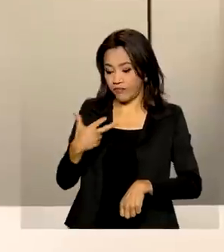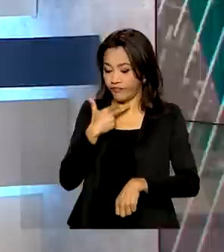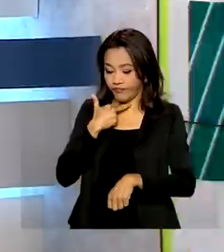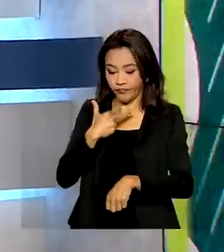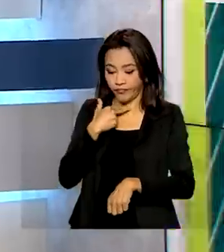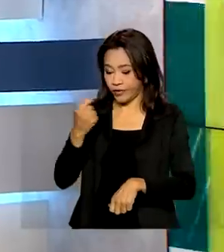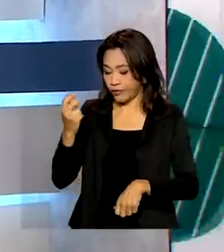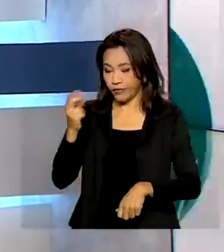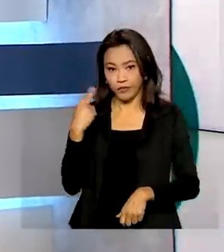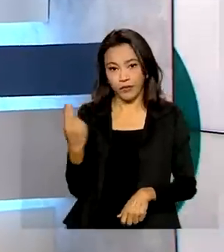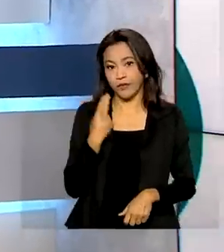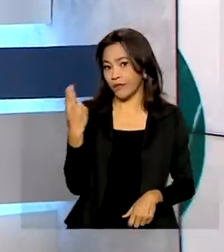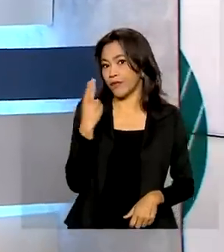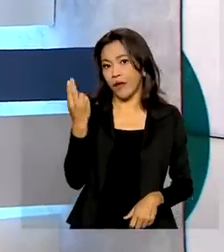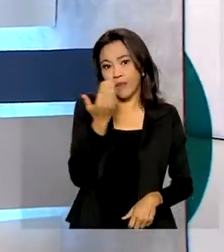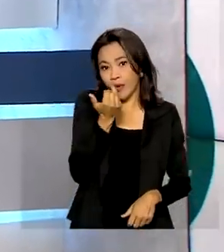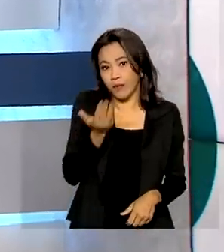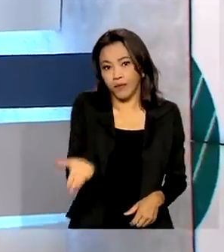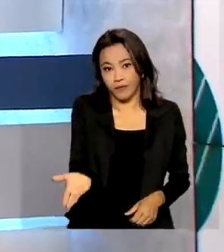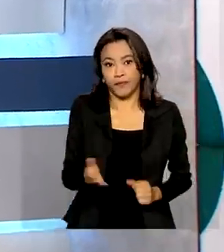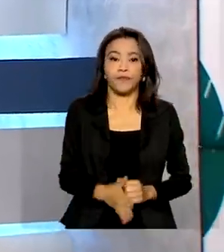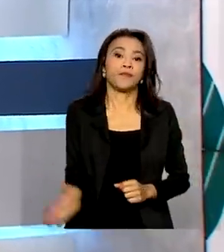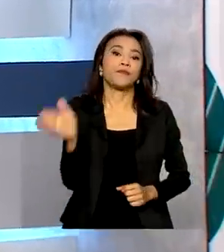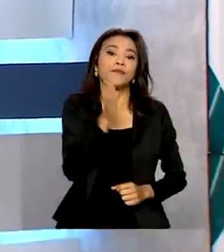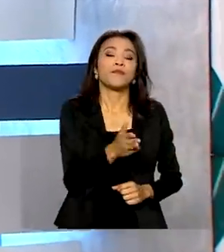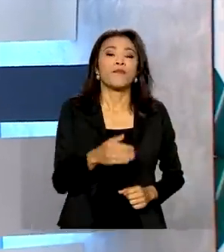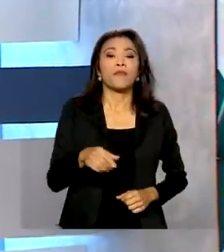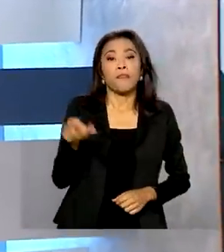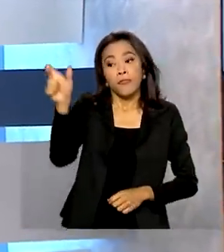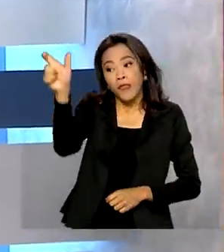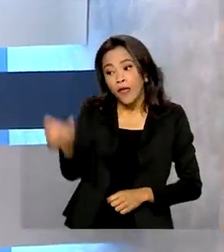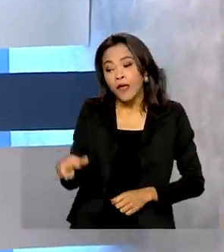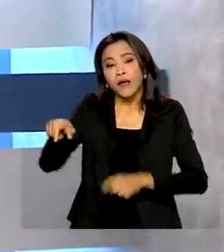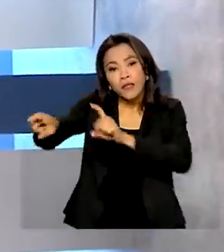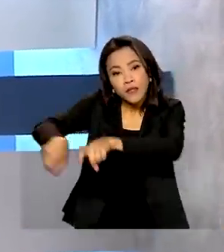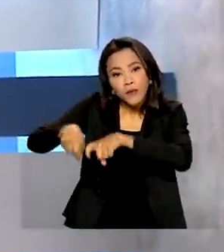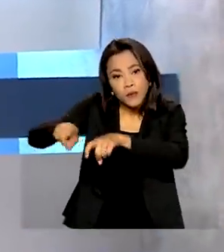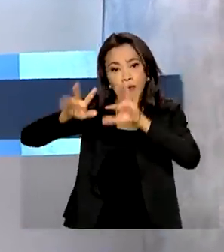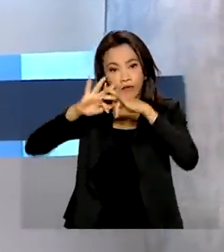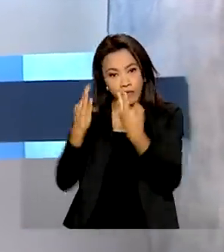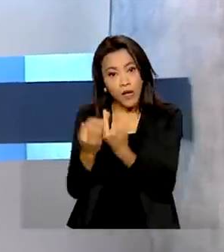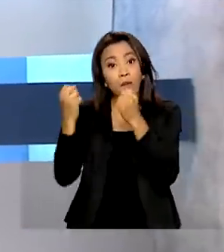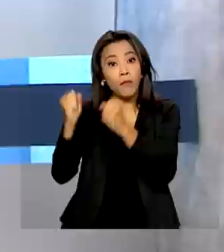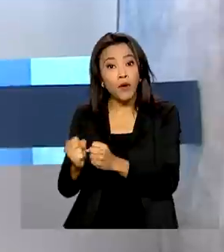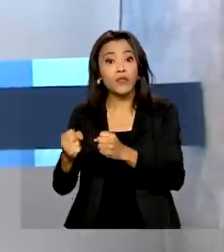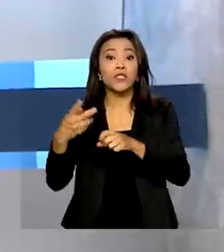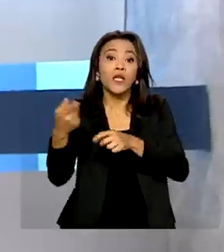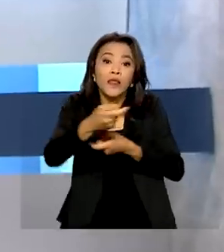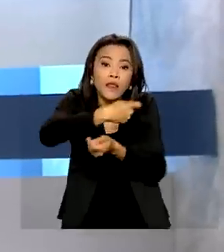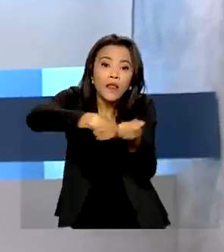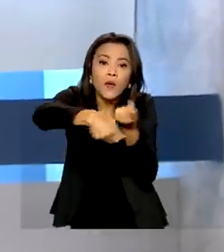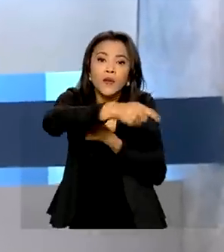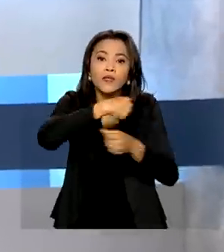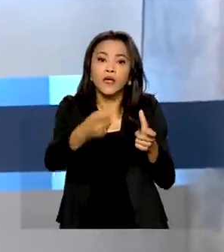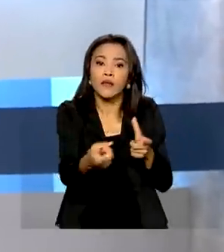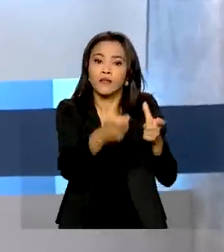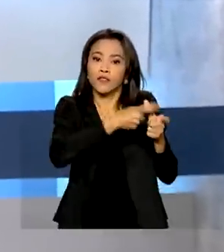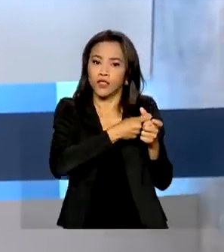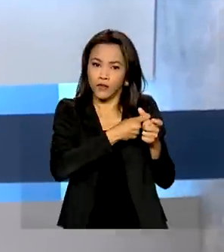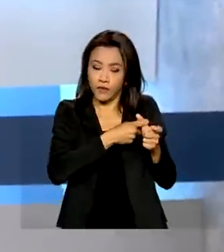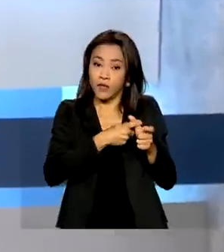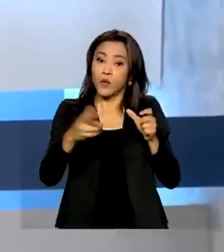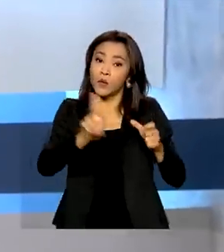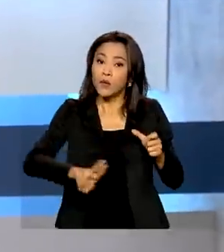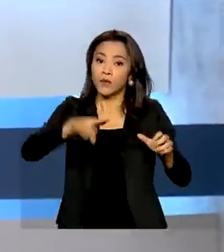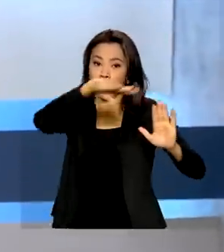venda. O agricultor familiar poderá renegociar débitos bancários por meio do programa de liquidação de